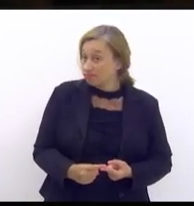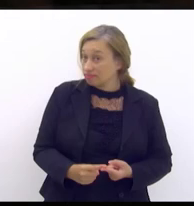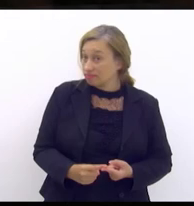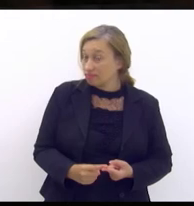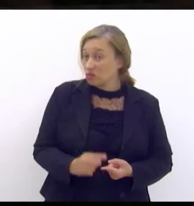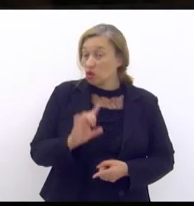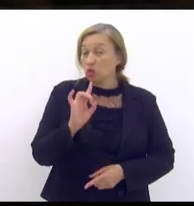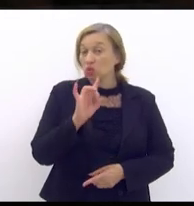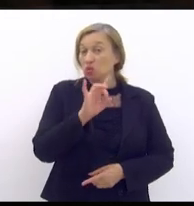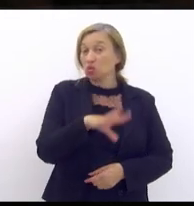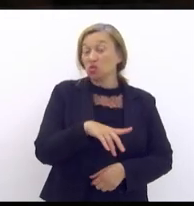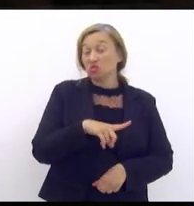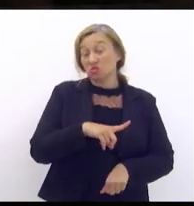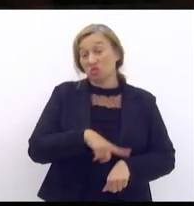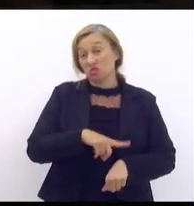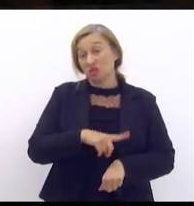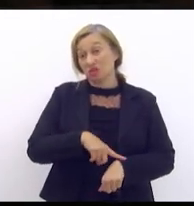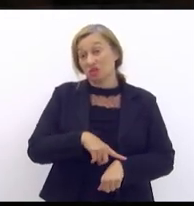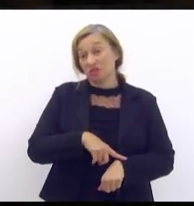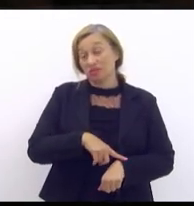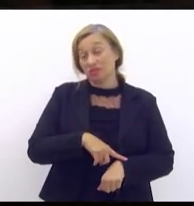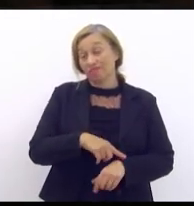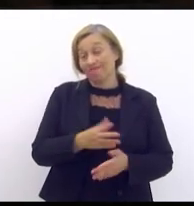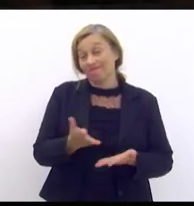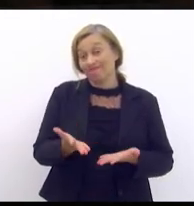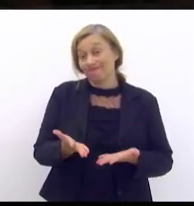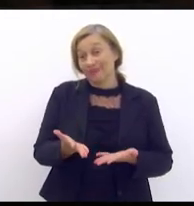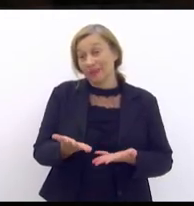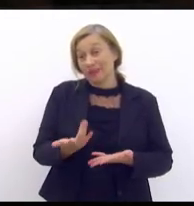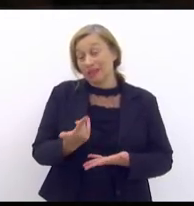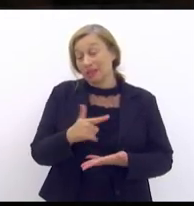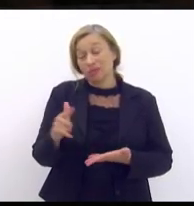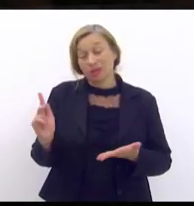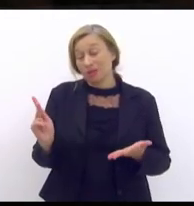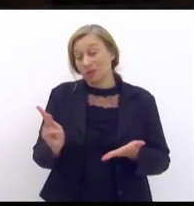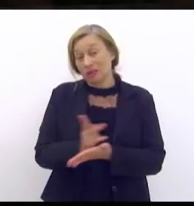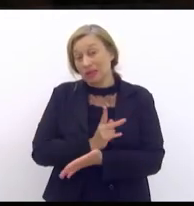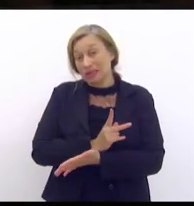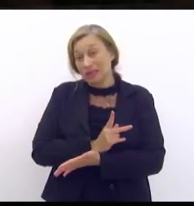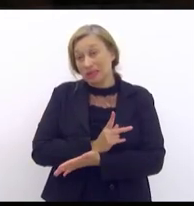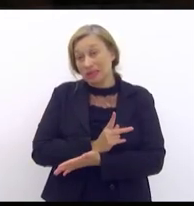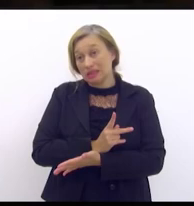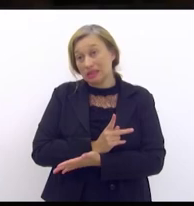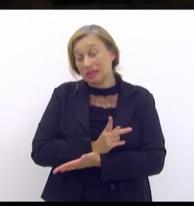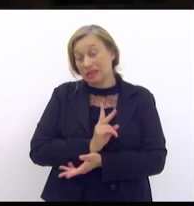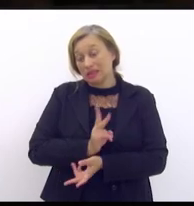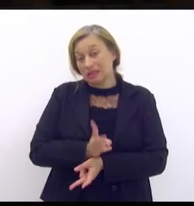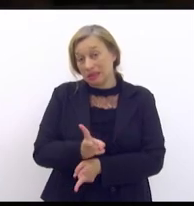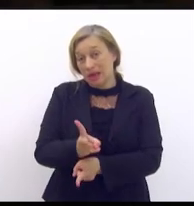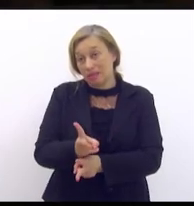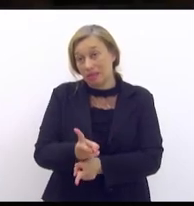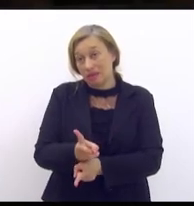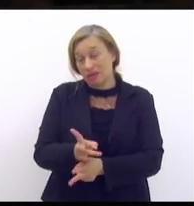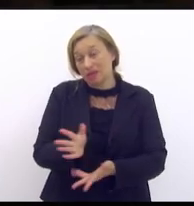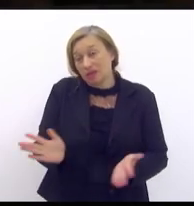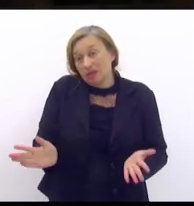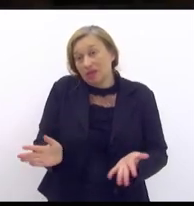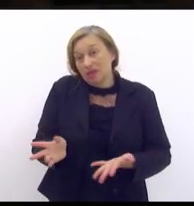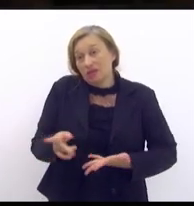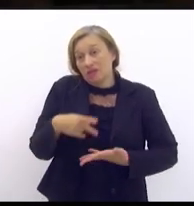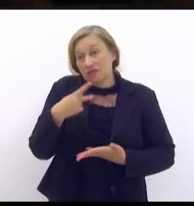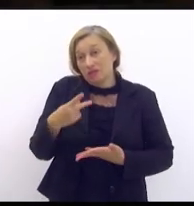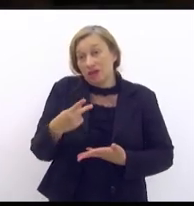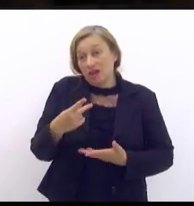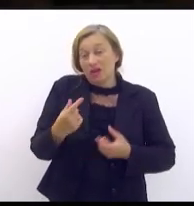nos últimos tempos, tal fato não tem ocorrido com frequência. Aliás, diria que tem ocorrido